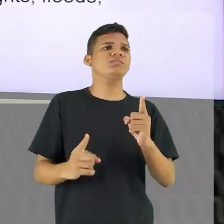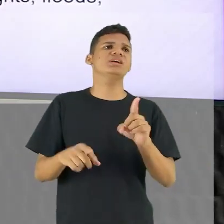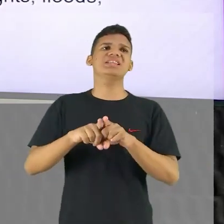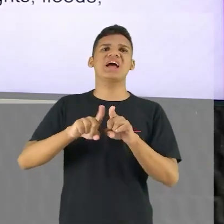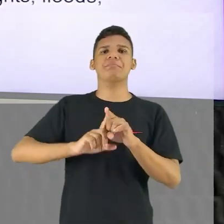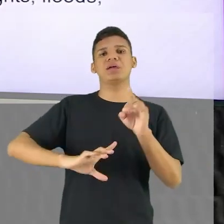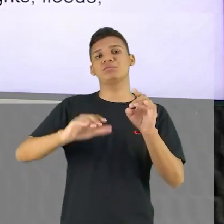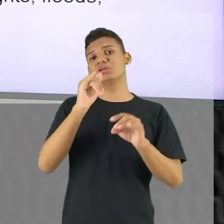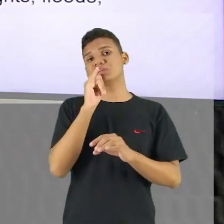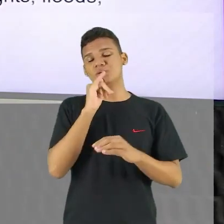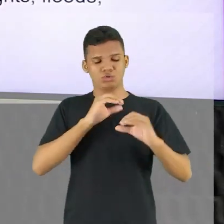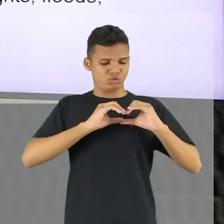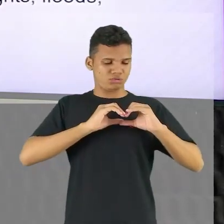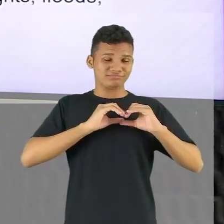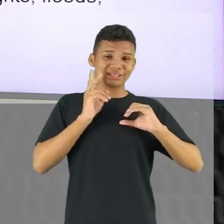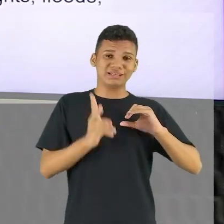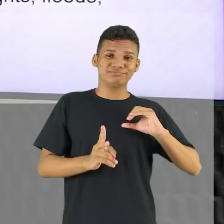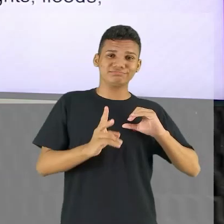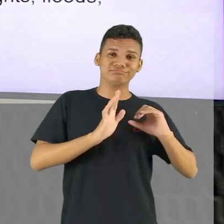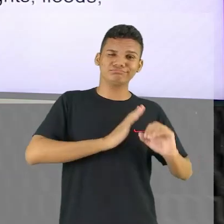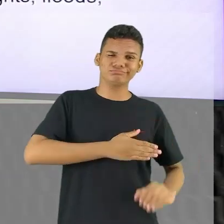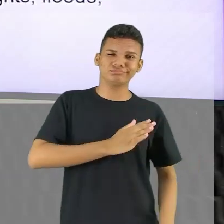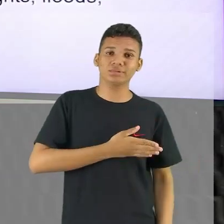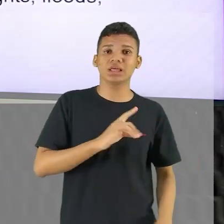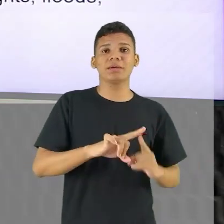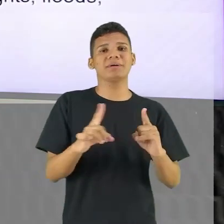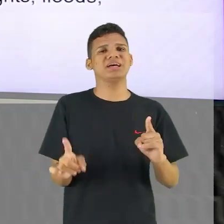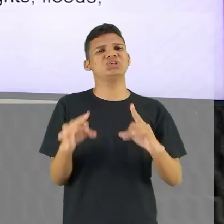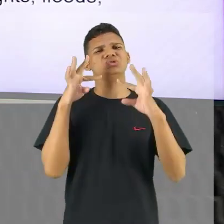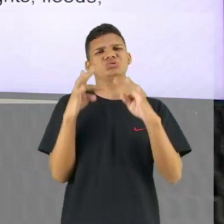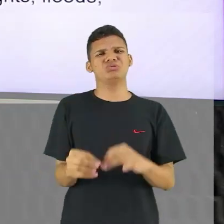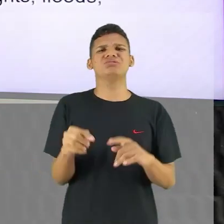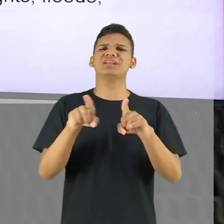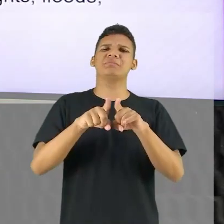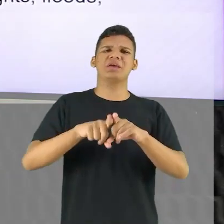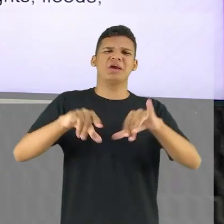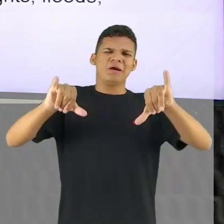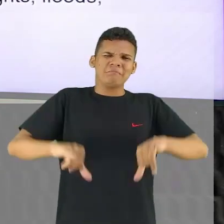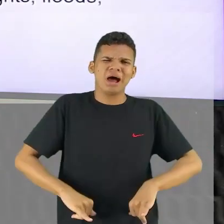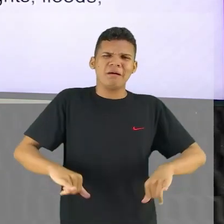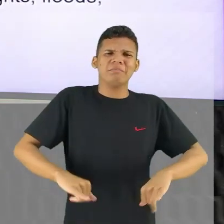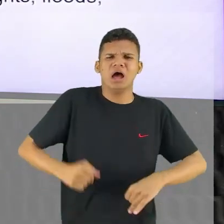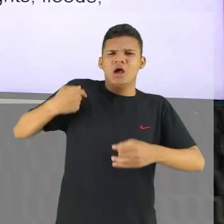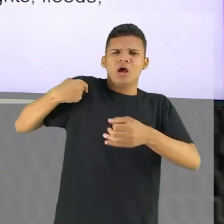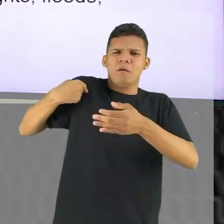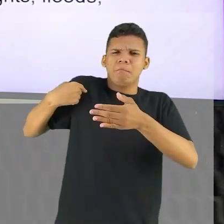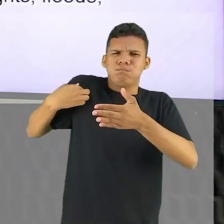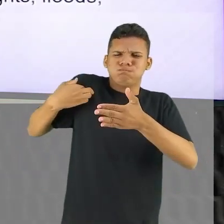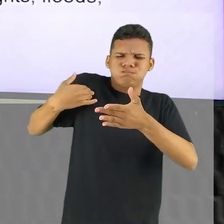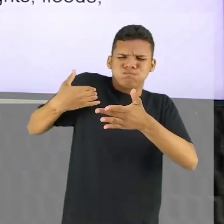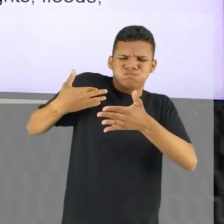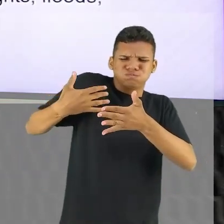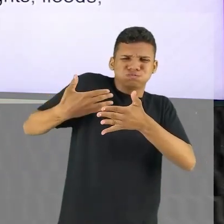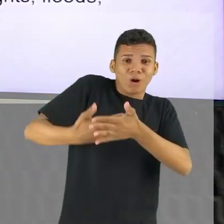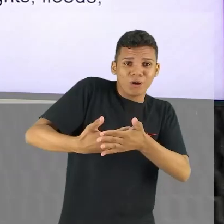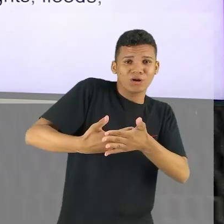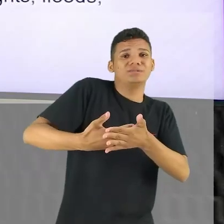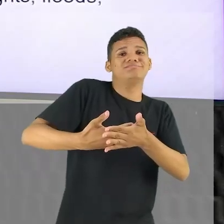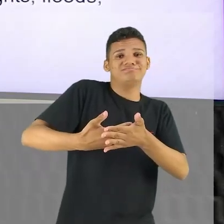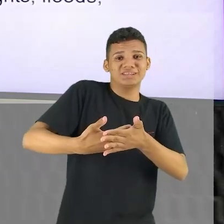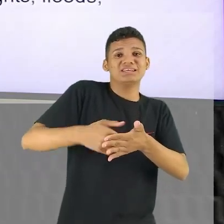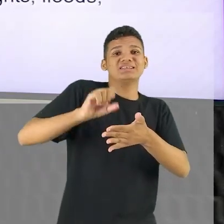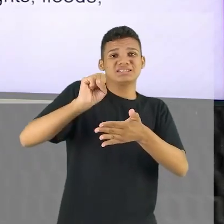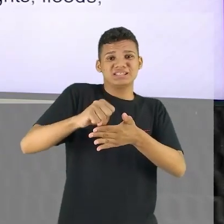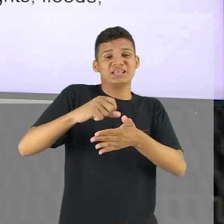dessas pessoas. Nós carregamos todo o sofrimento que é, né, ou toda a carnificina que está